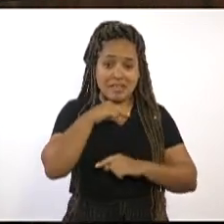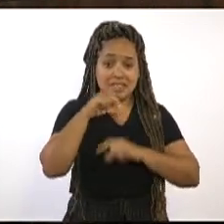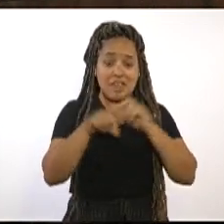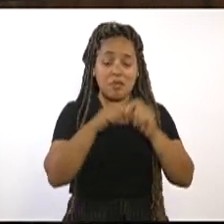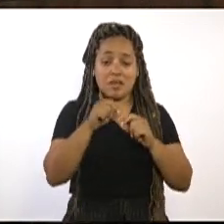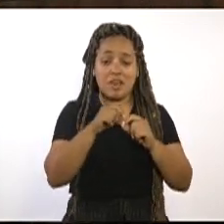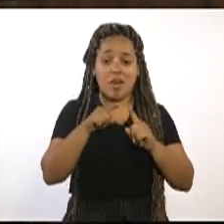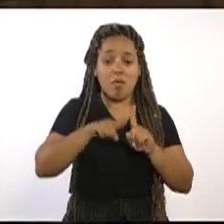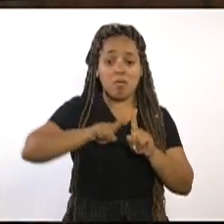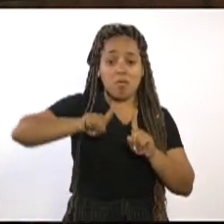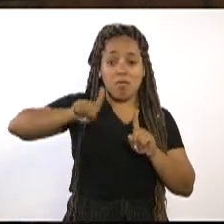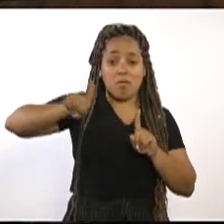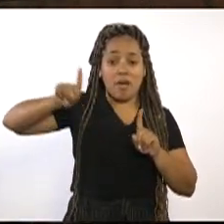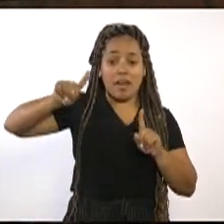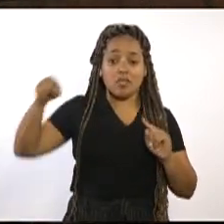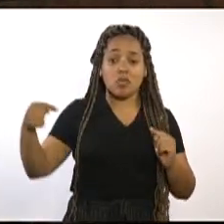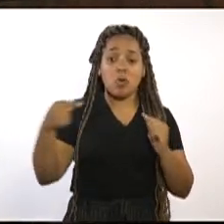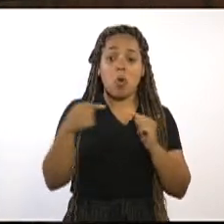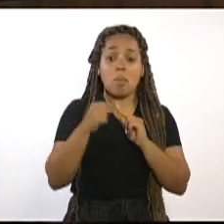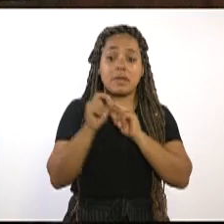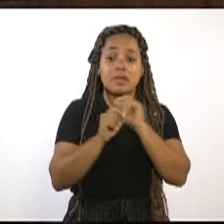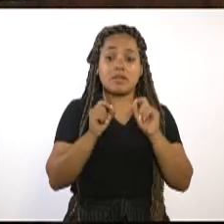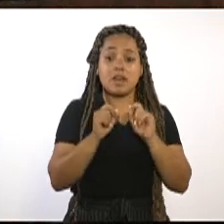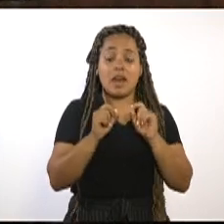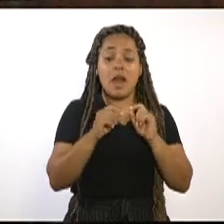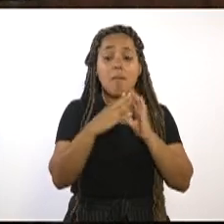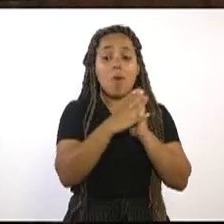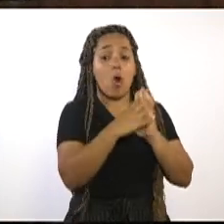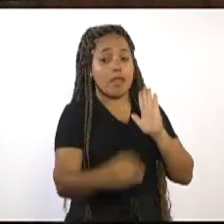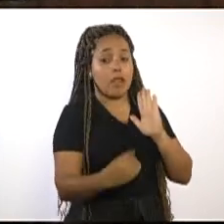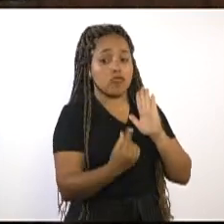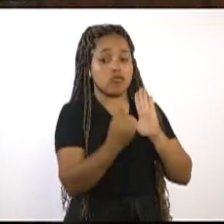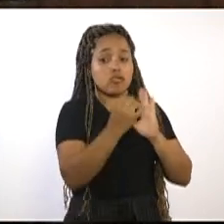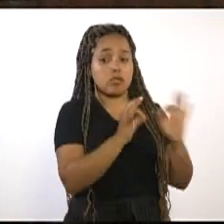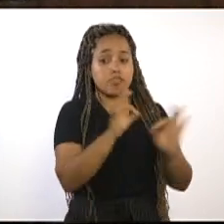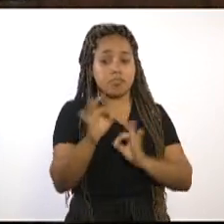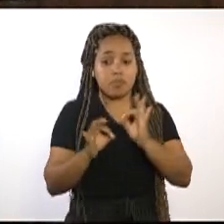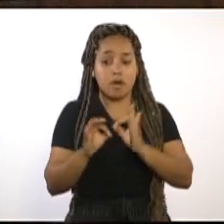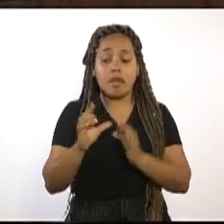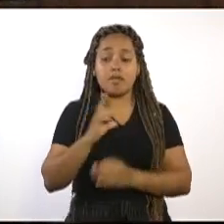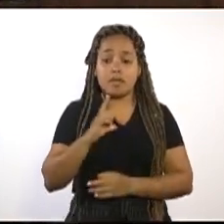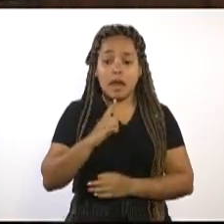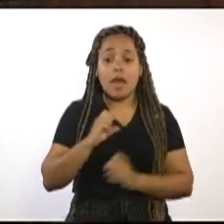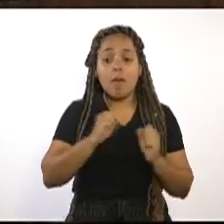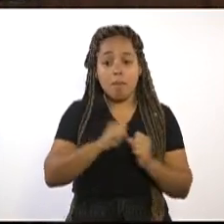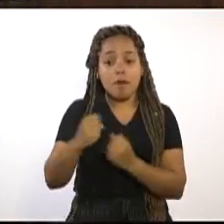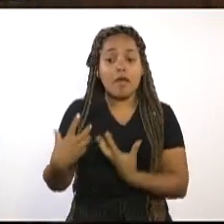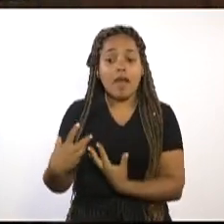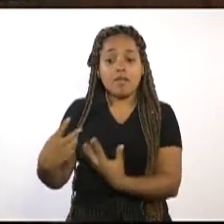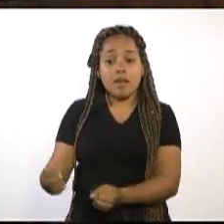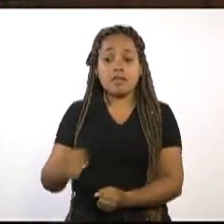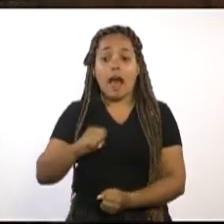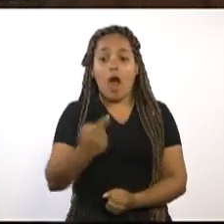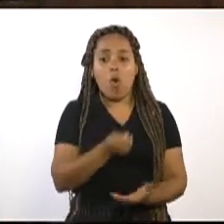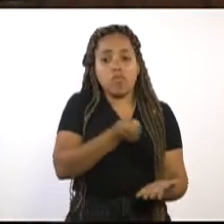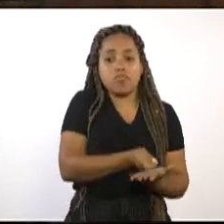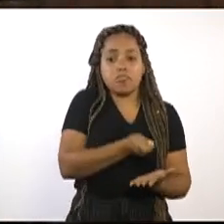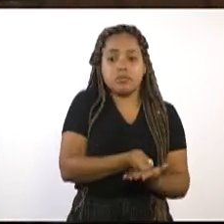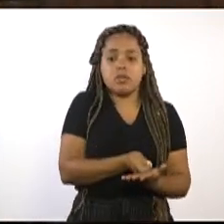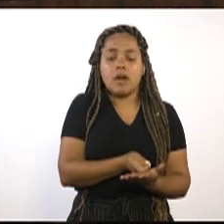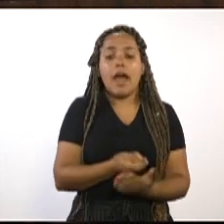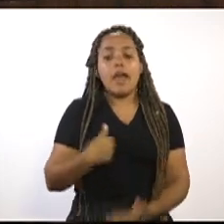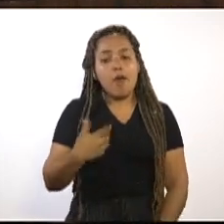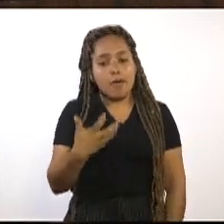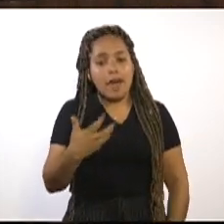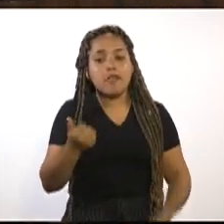a adoção de modelos de orçamento autorizativo ou impositivo. E eu queria aqui falar um pouco